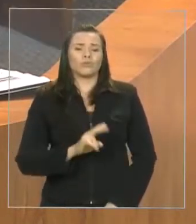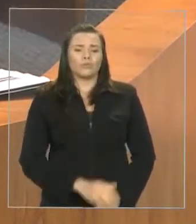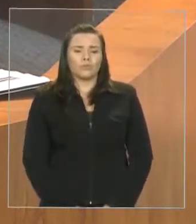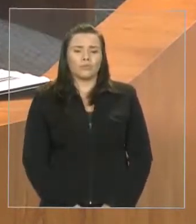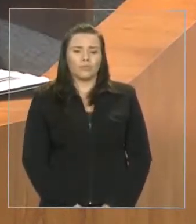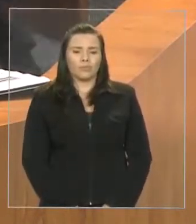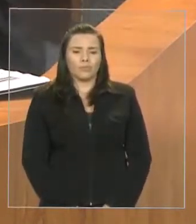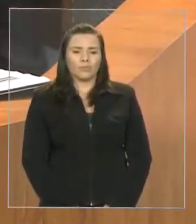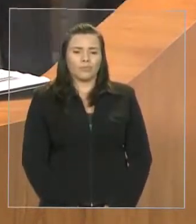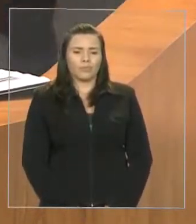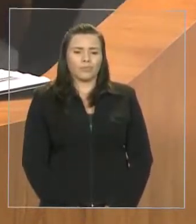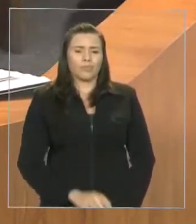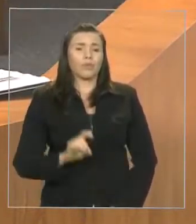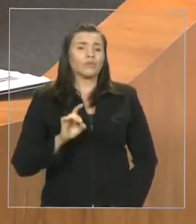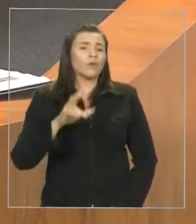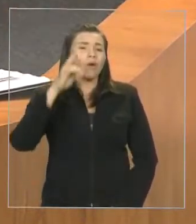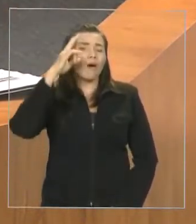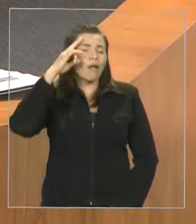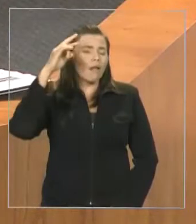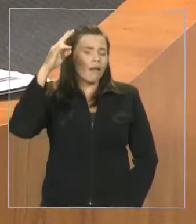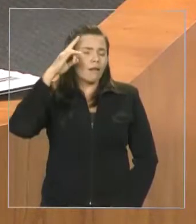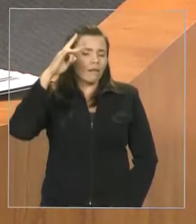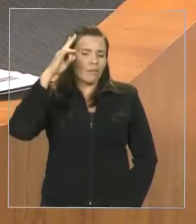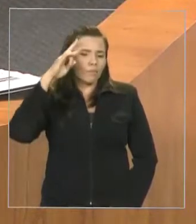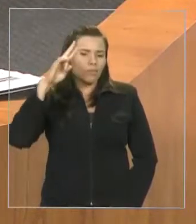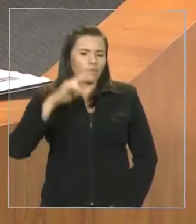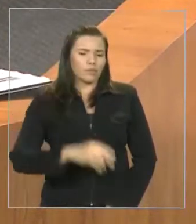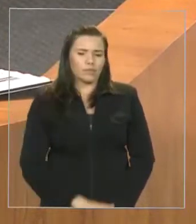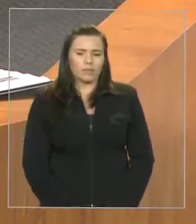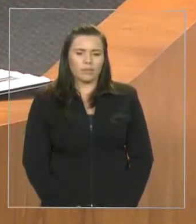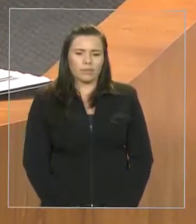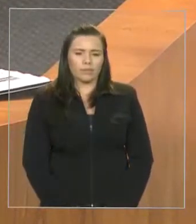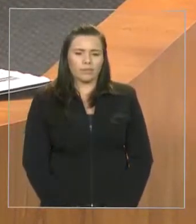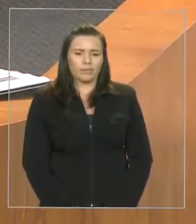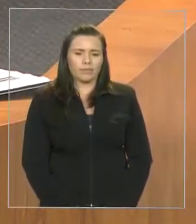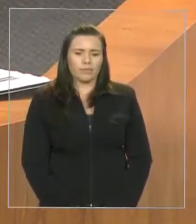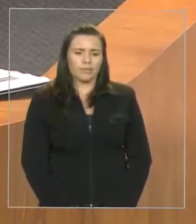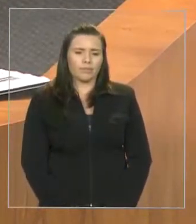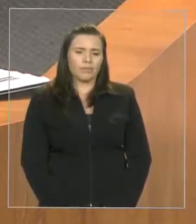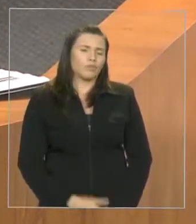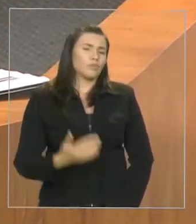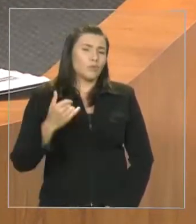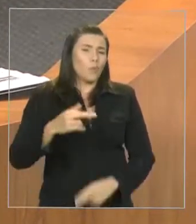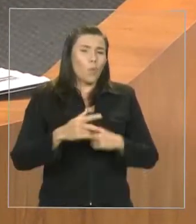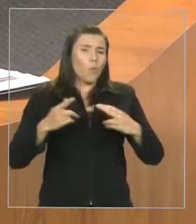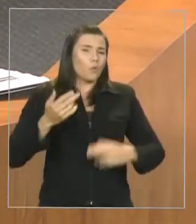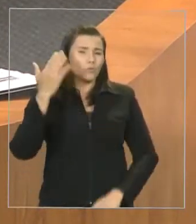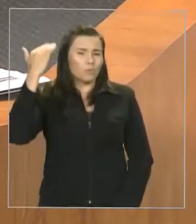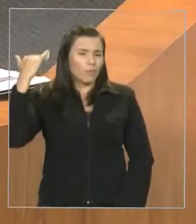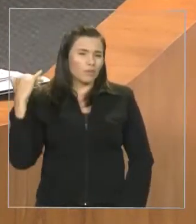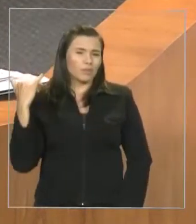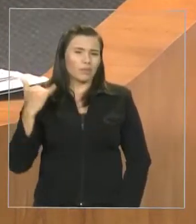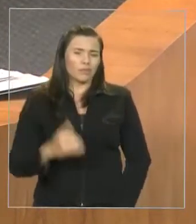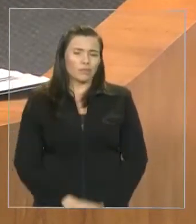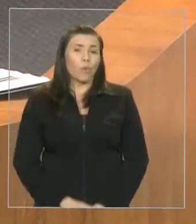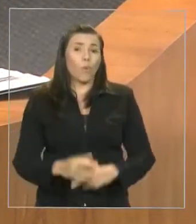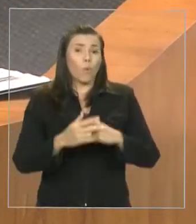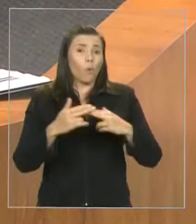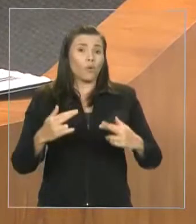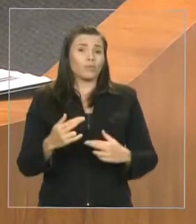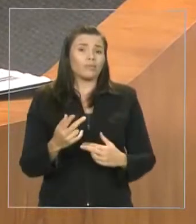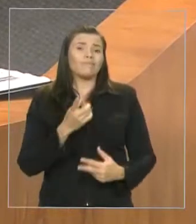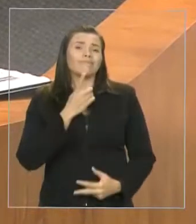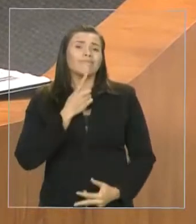reminiscência, apenas temos a fantasmagoria de uma coisa que existiu, de uma coisa que se deseja ver